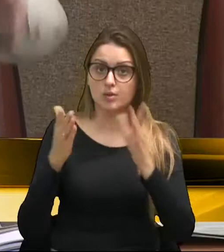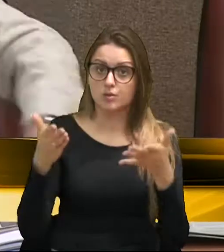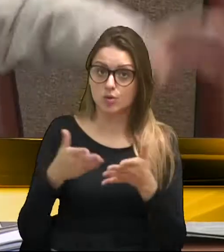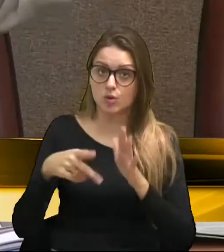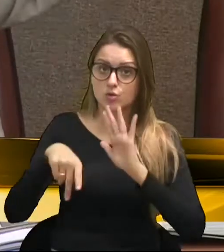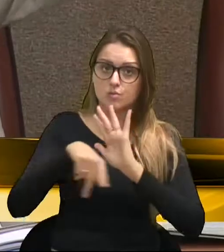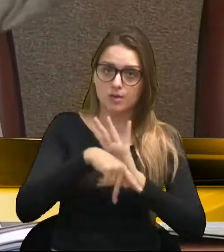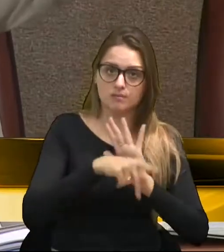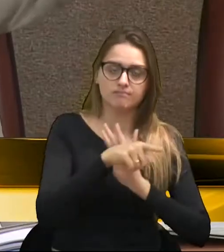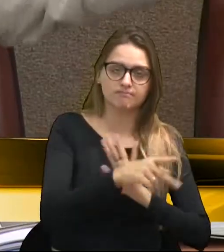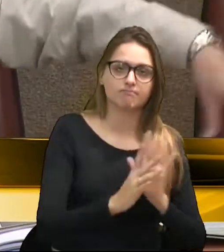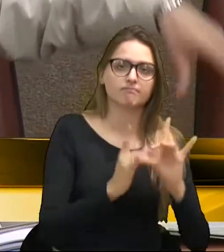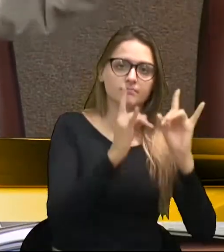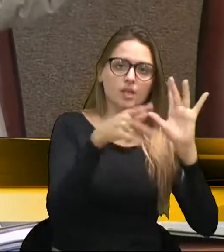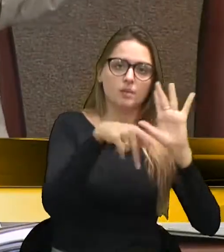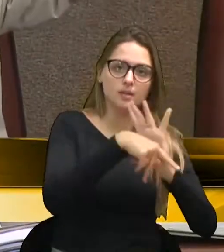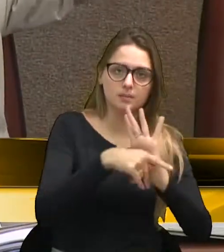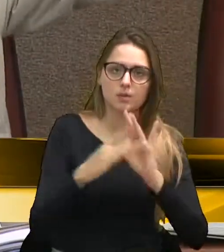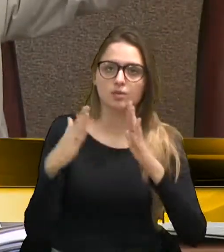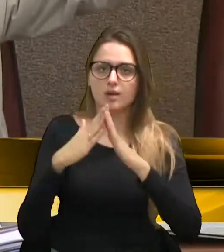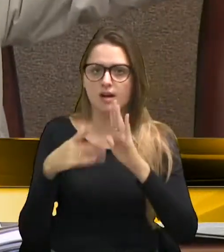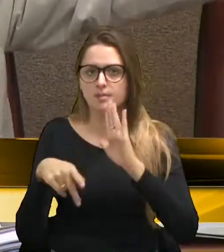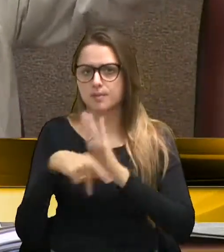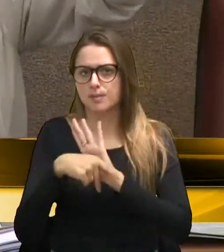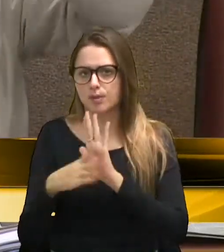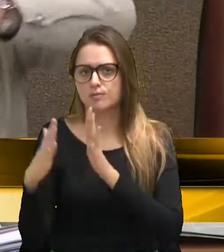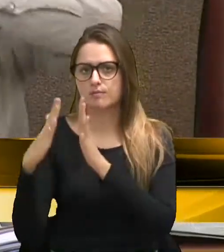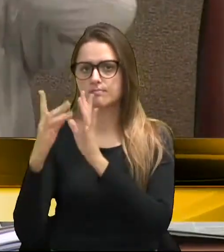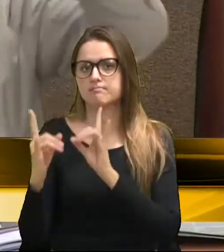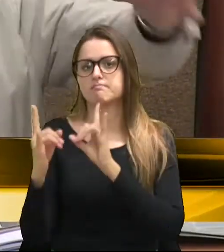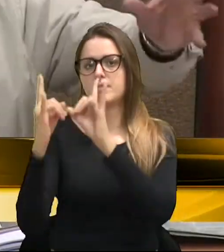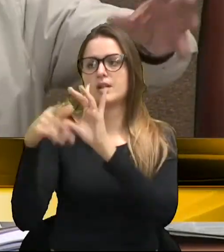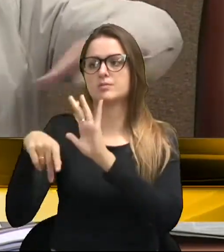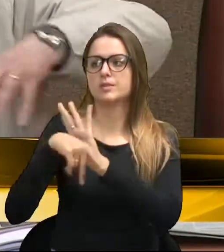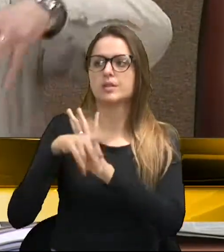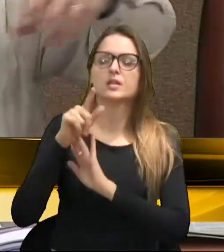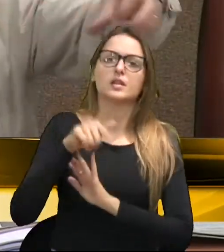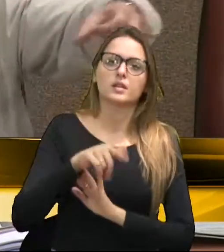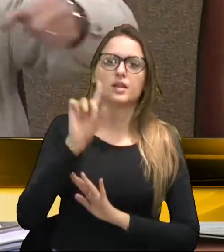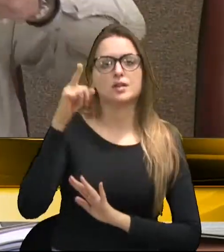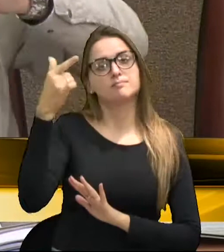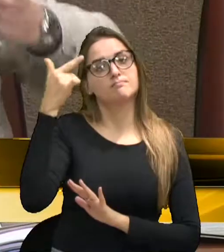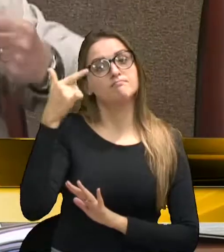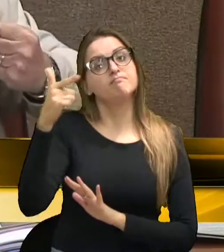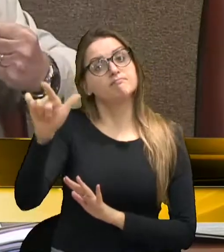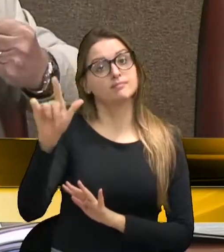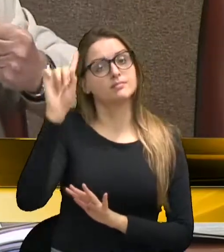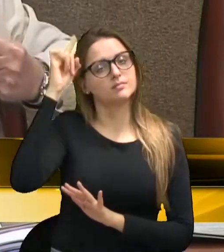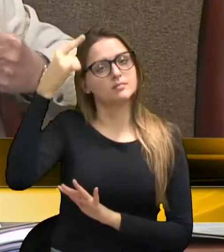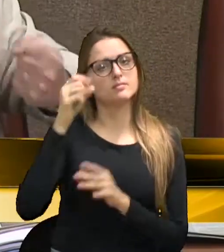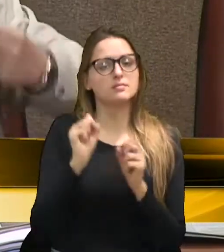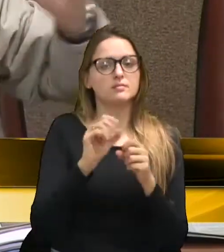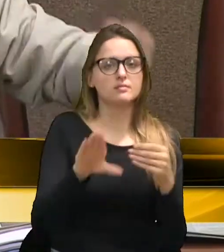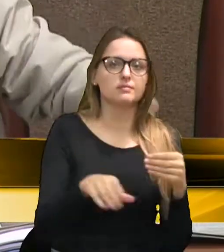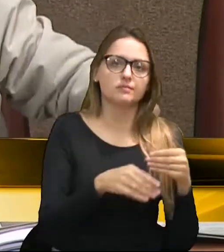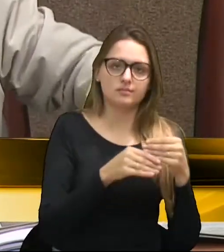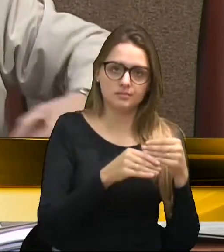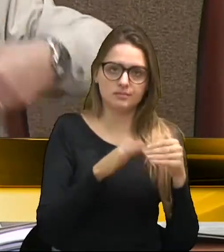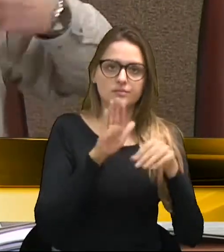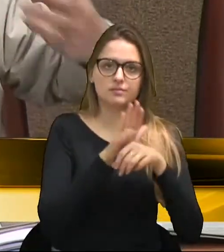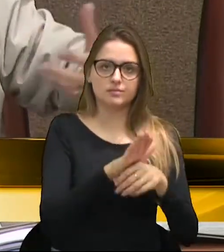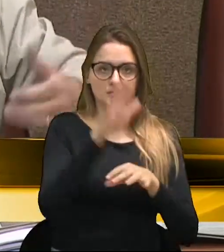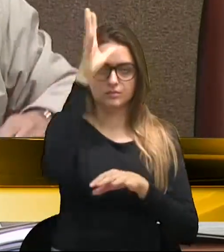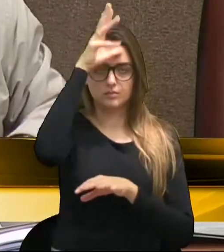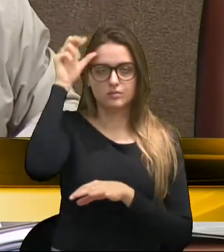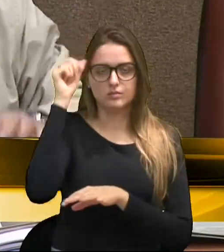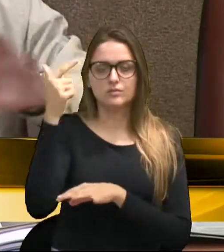Prédio tombado, certo? Que é uma outra ideia que a gente poderia agregar. E também, uma